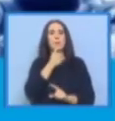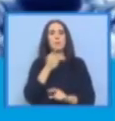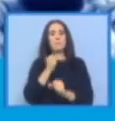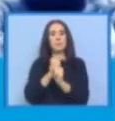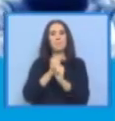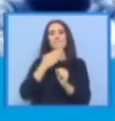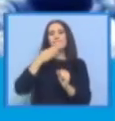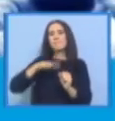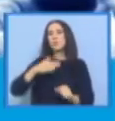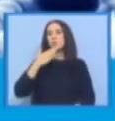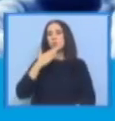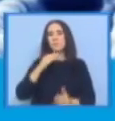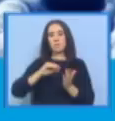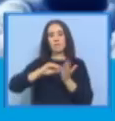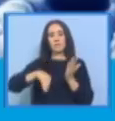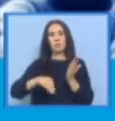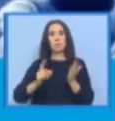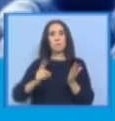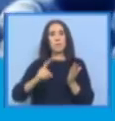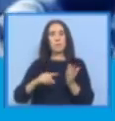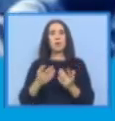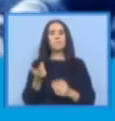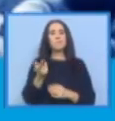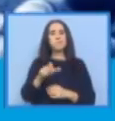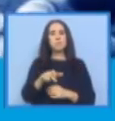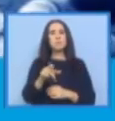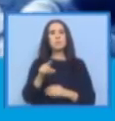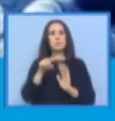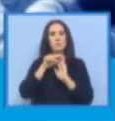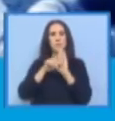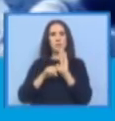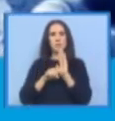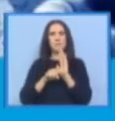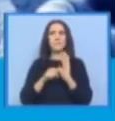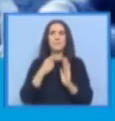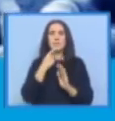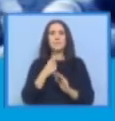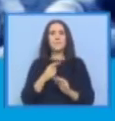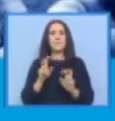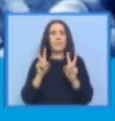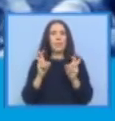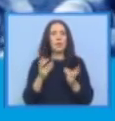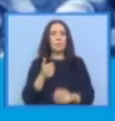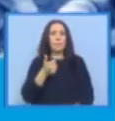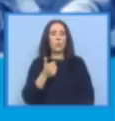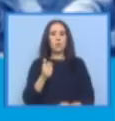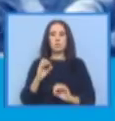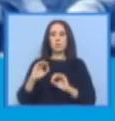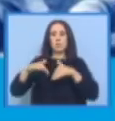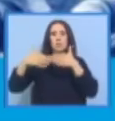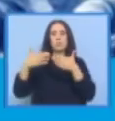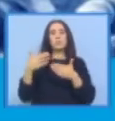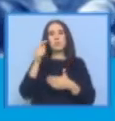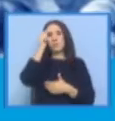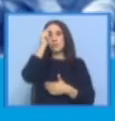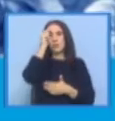precariedade, os vínculos que muitas vezes surgem até de medidas que são, digamos, boas inicialmente, porque são estágios,